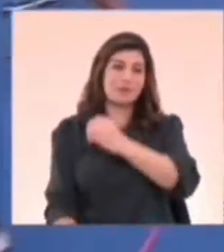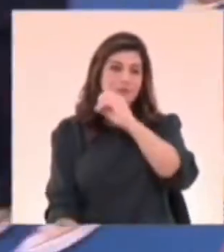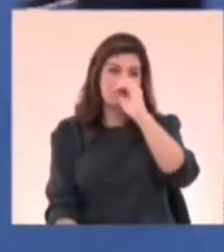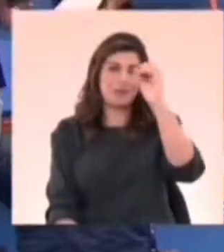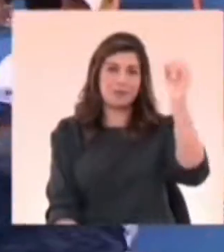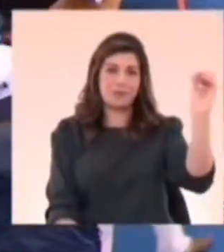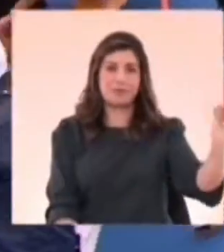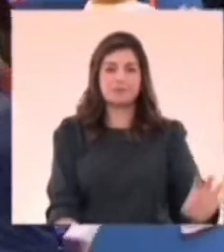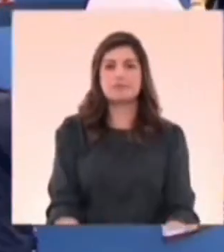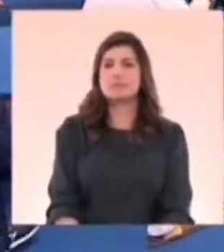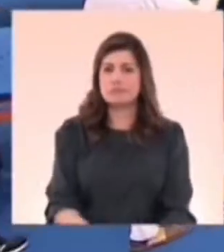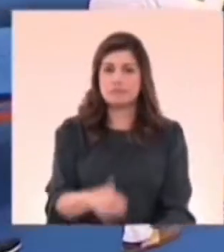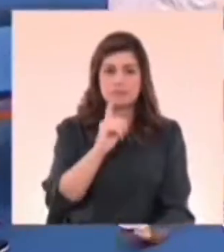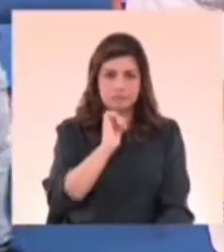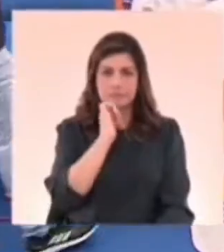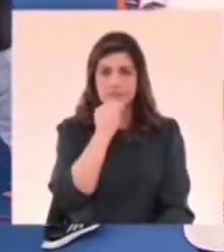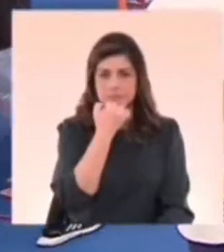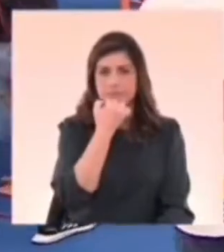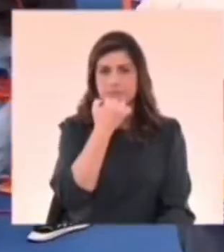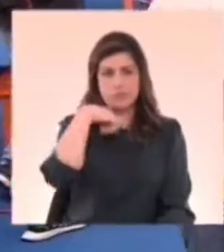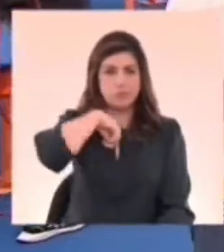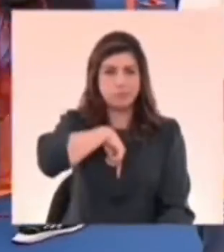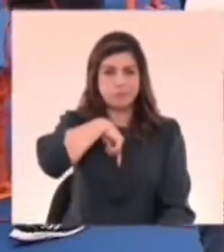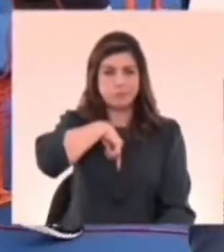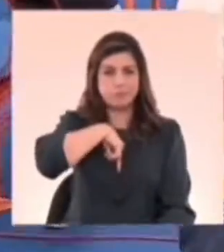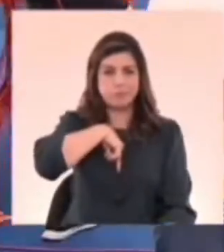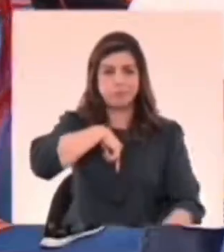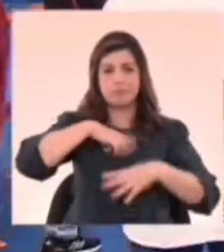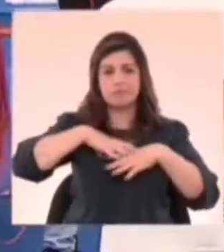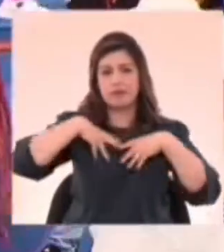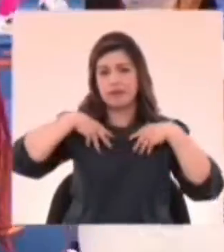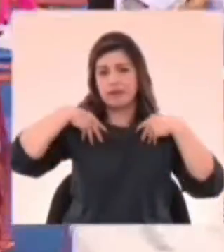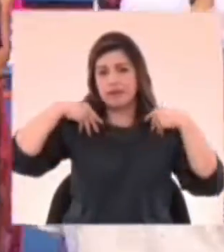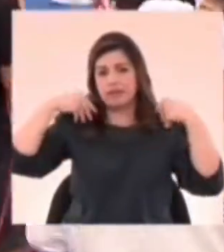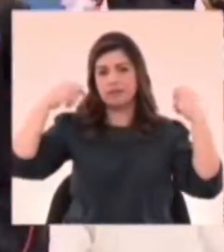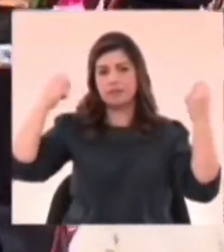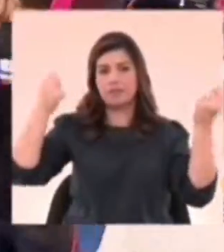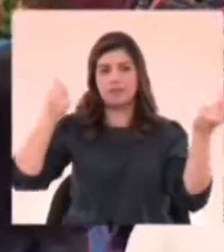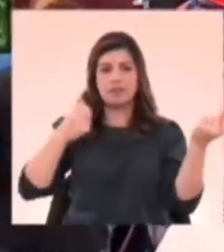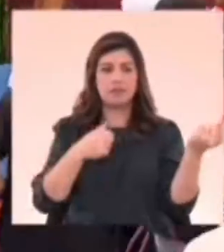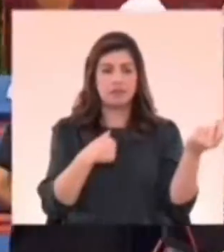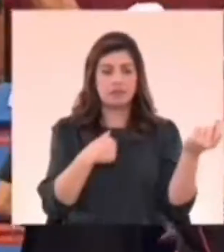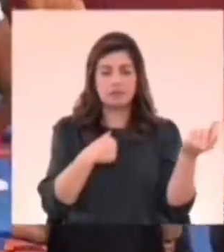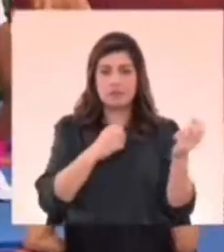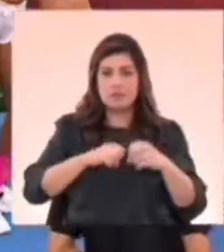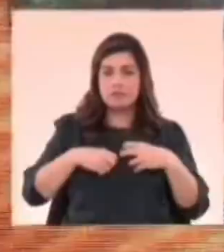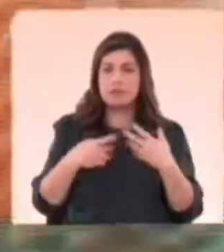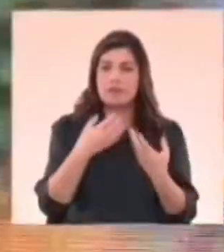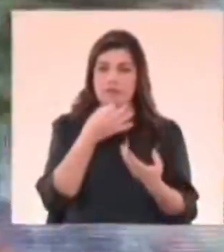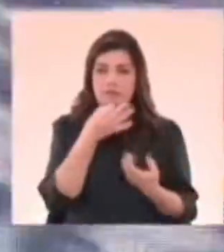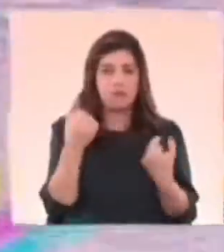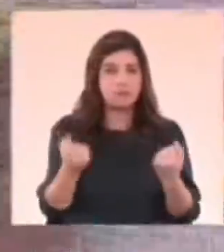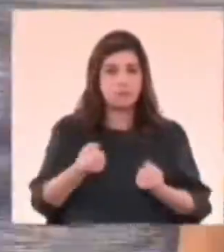tenho Segredo em aula eu não consigo falar com esta presente momento